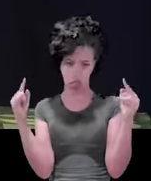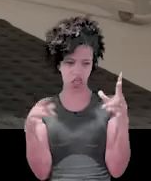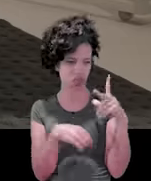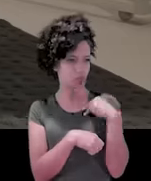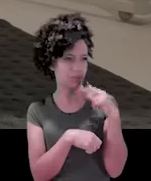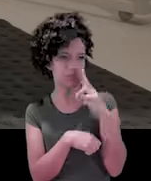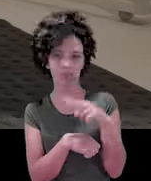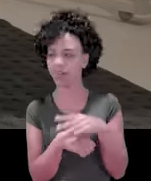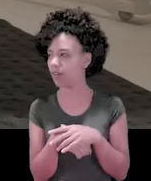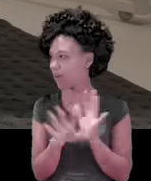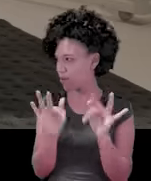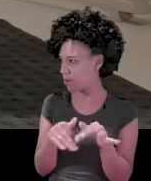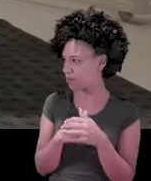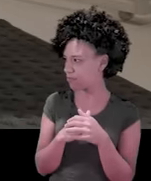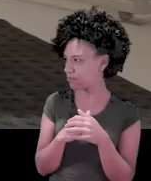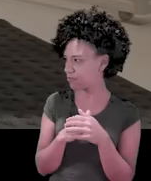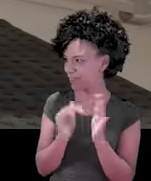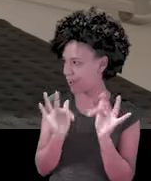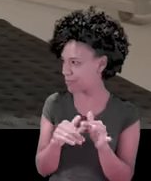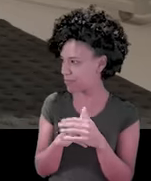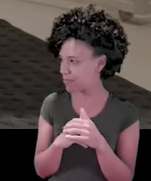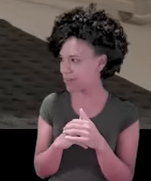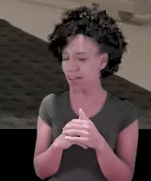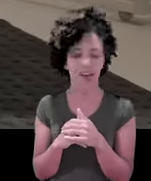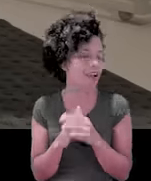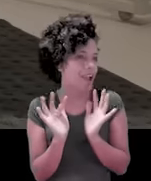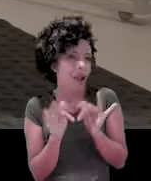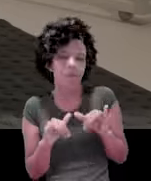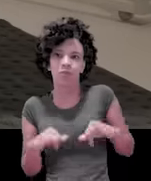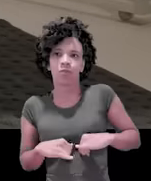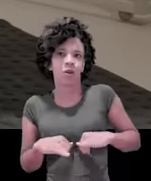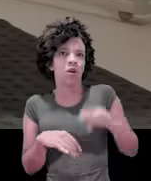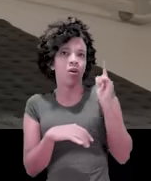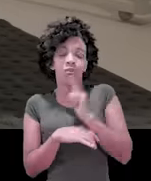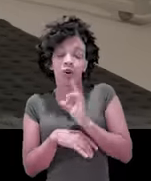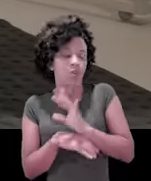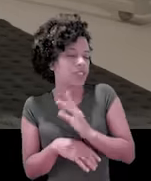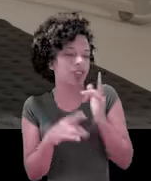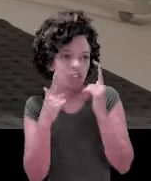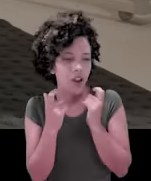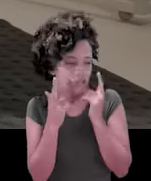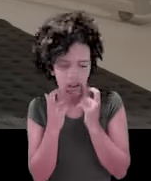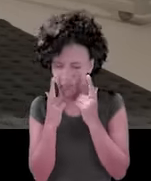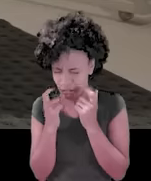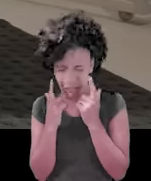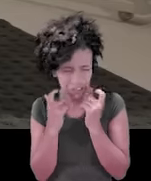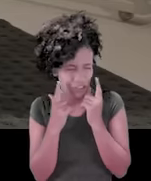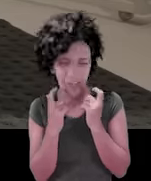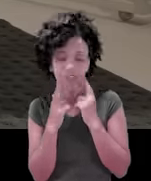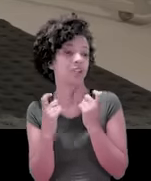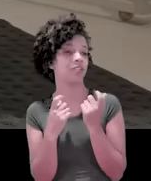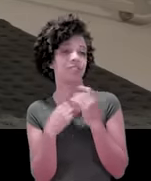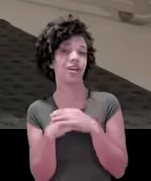Sílvia Acabou acabou acabou uma sofrimento humano só conseguia chorar eu chorava chorava